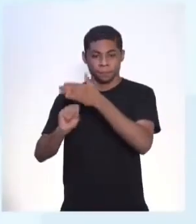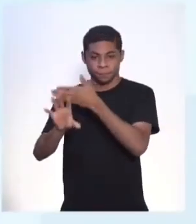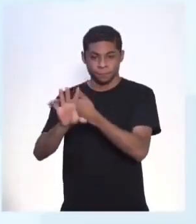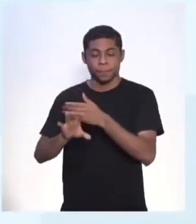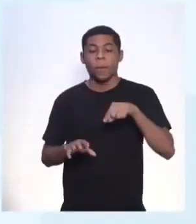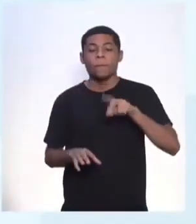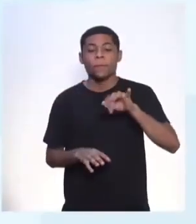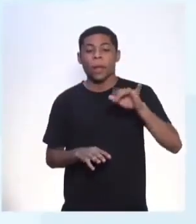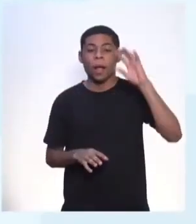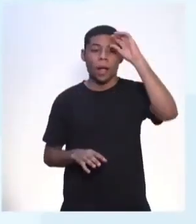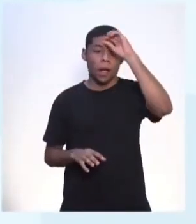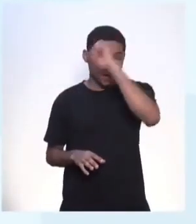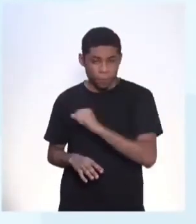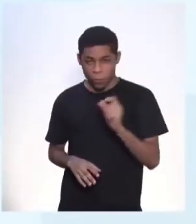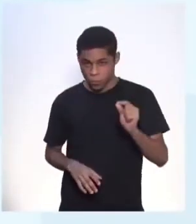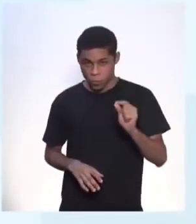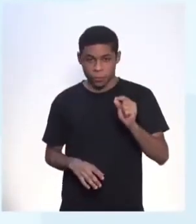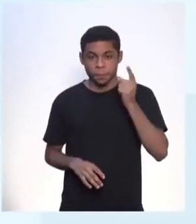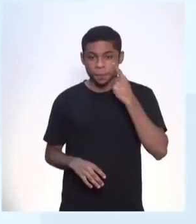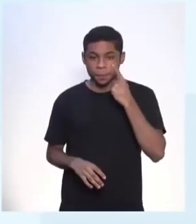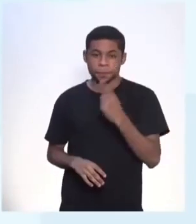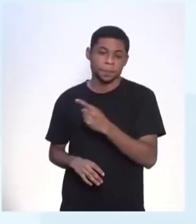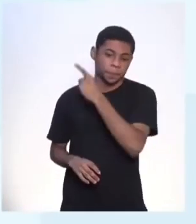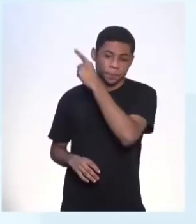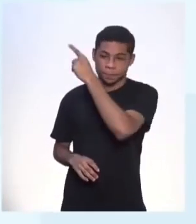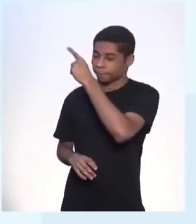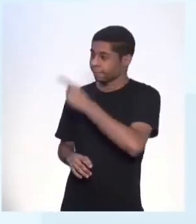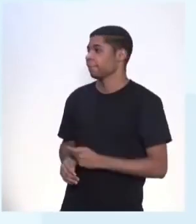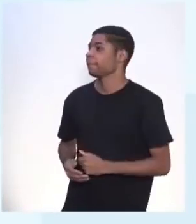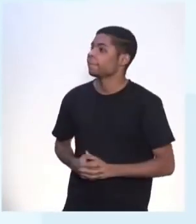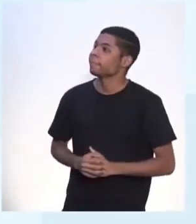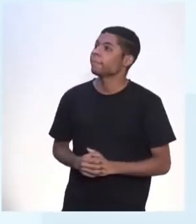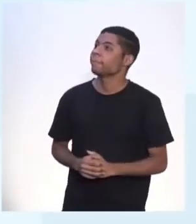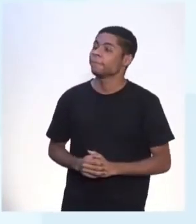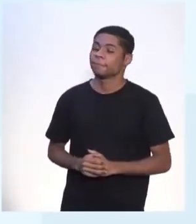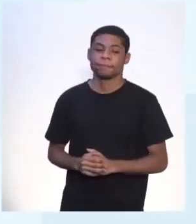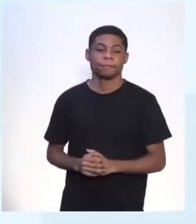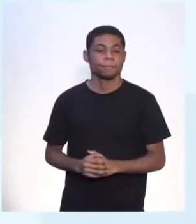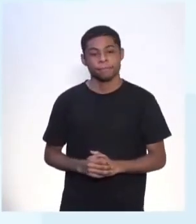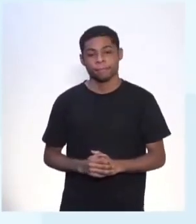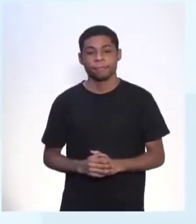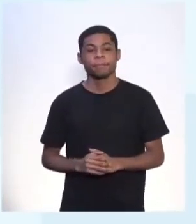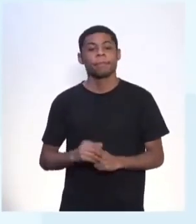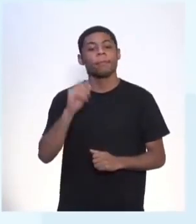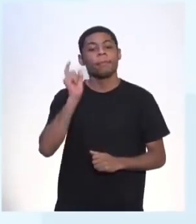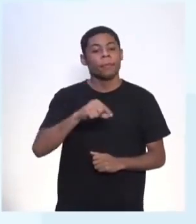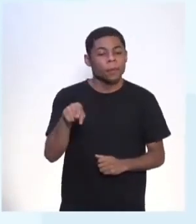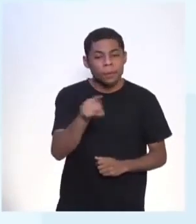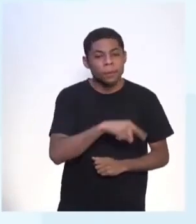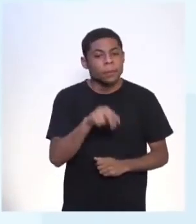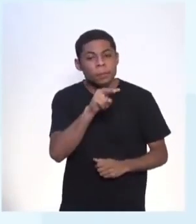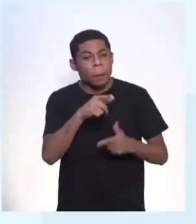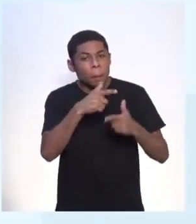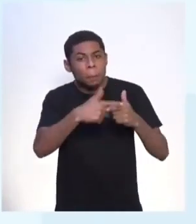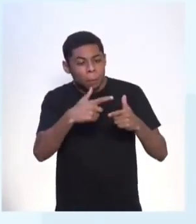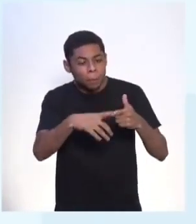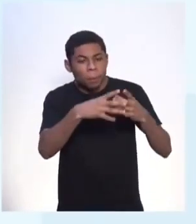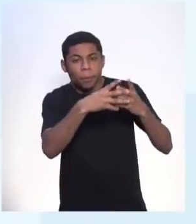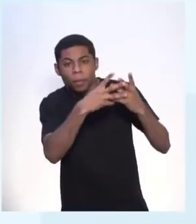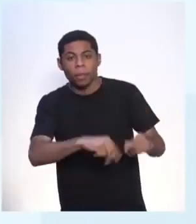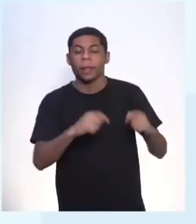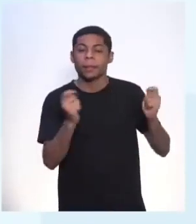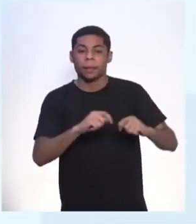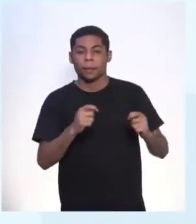a habilidade que nós vamos desenvolver e trabalhar hoje, que trata da resolução e da elaboração de situações problema que envolvam